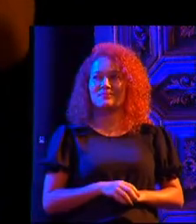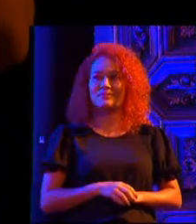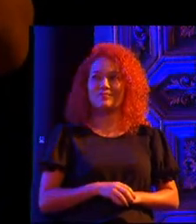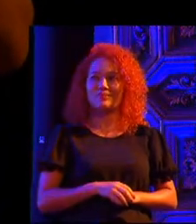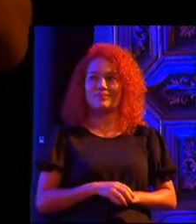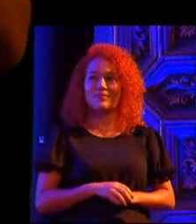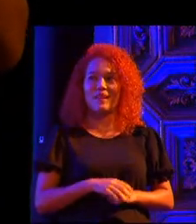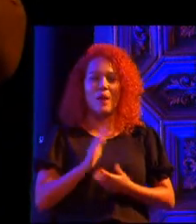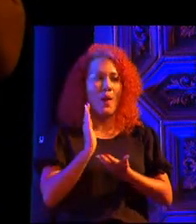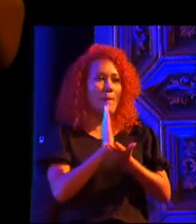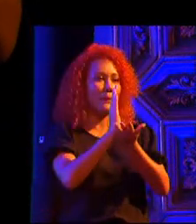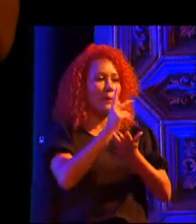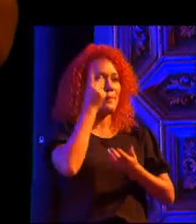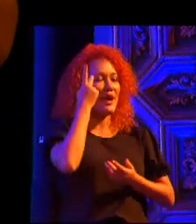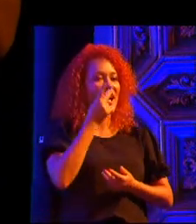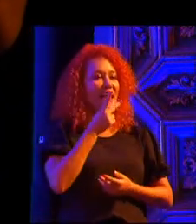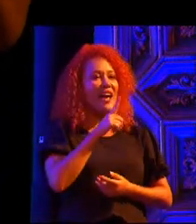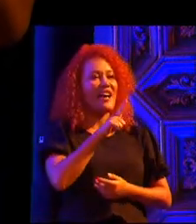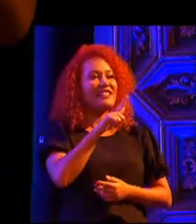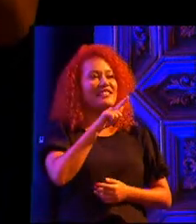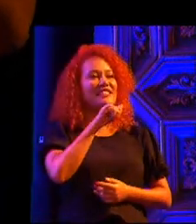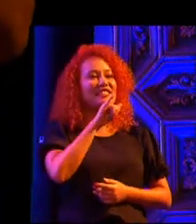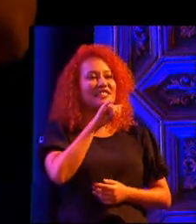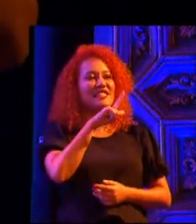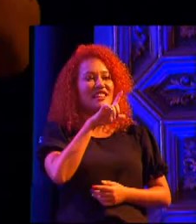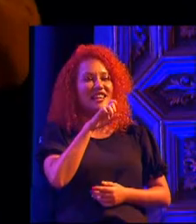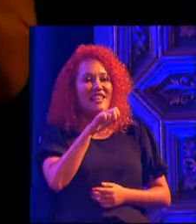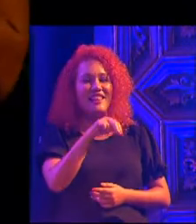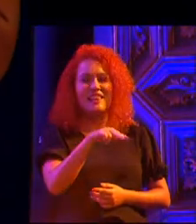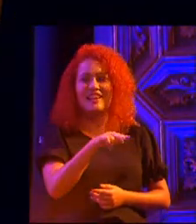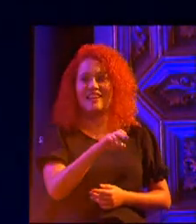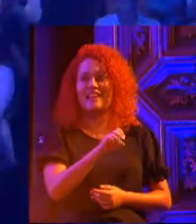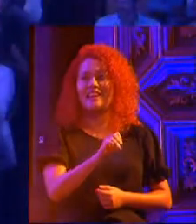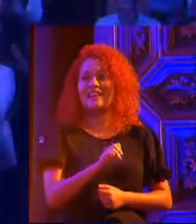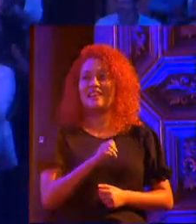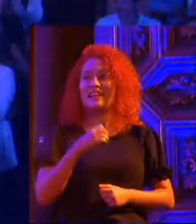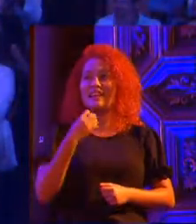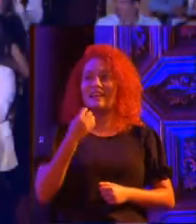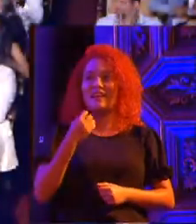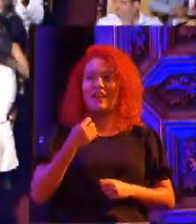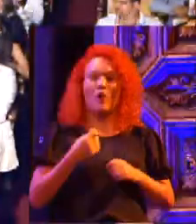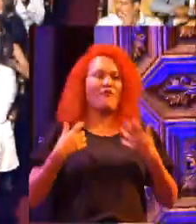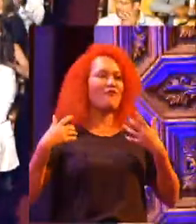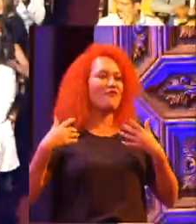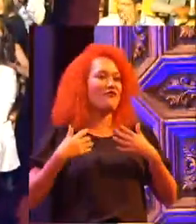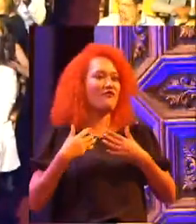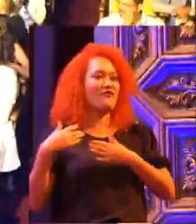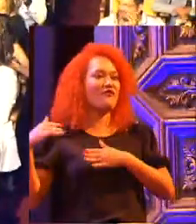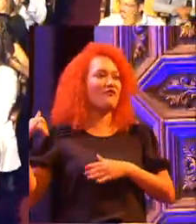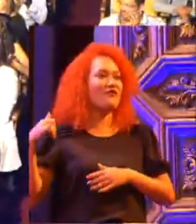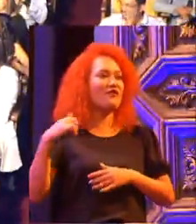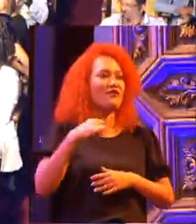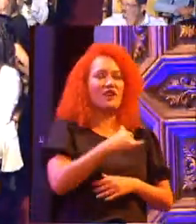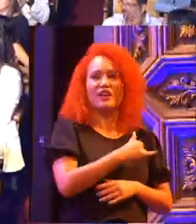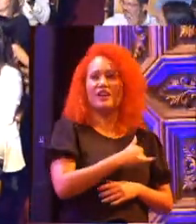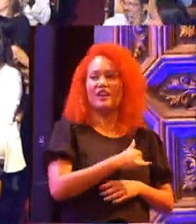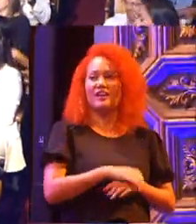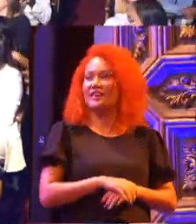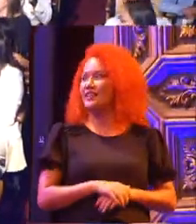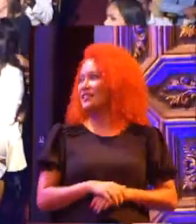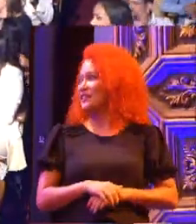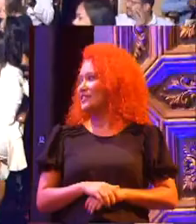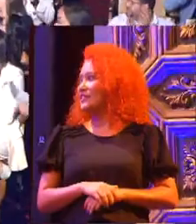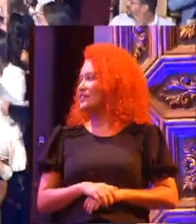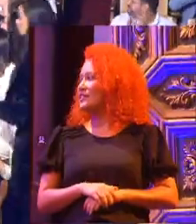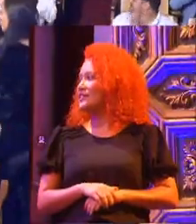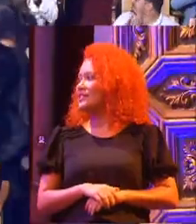Olha, o prêmio vai para Gileno Fuenquinos. Música Voo Carapanã. Vem ao palco receber o prêmio.